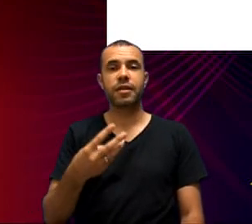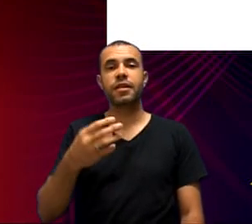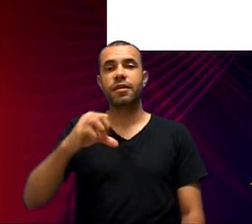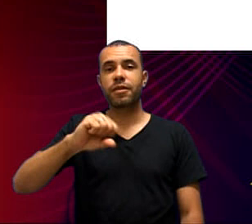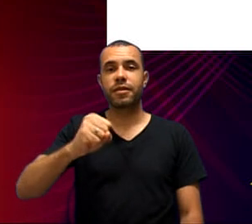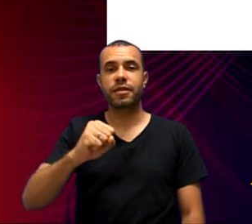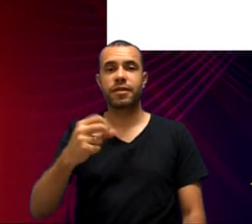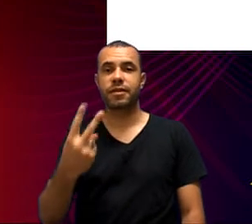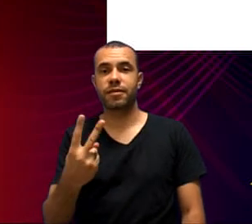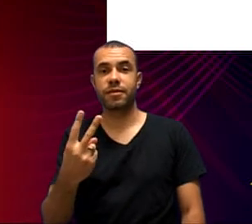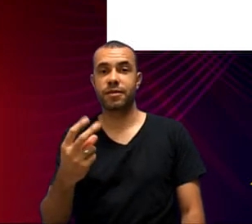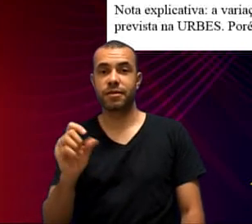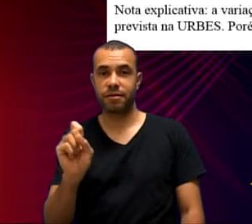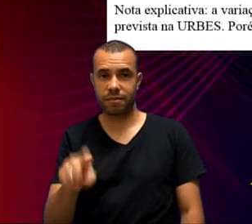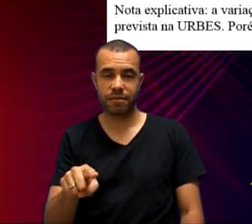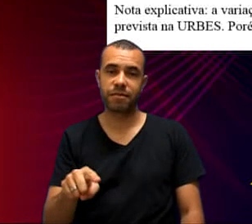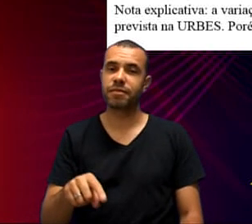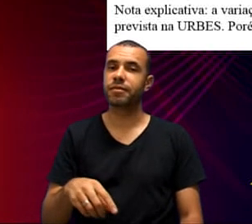3.336.082.235 reais e 9 centavos.